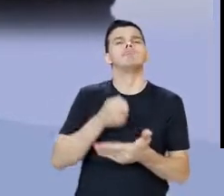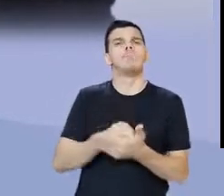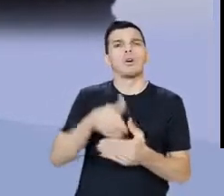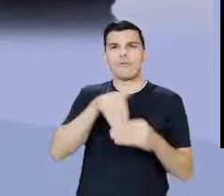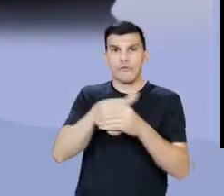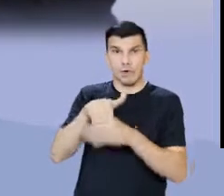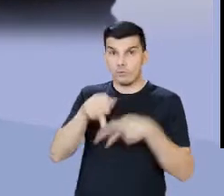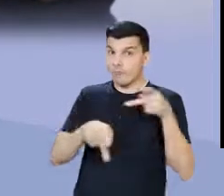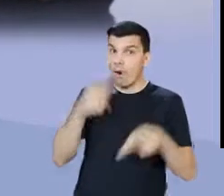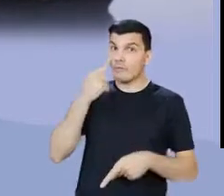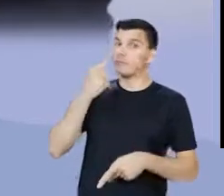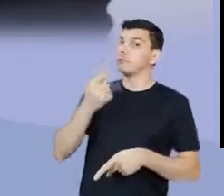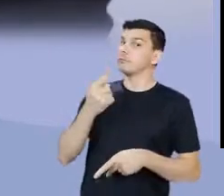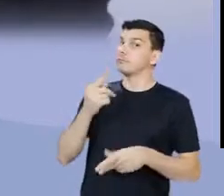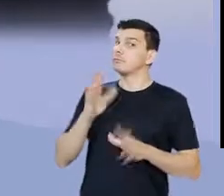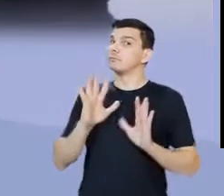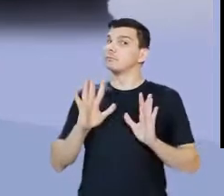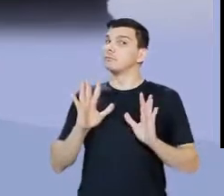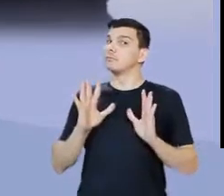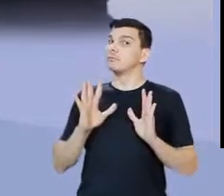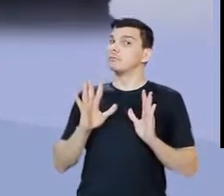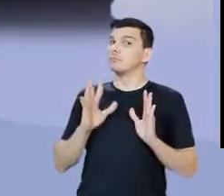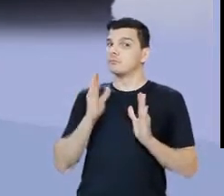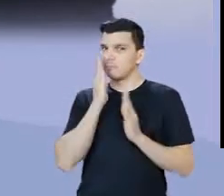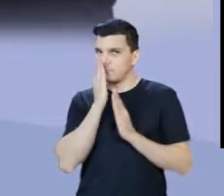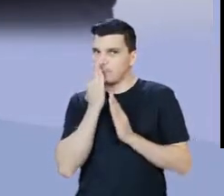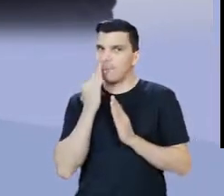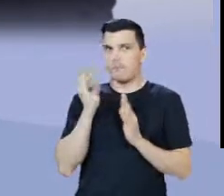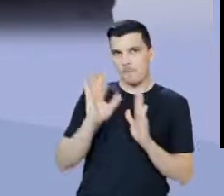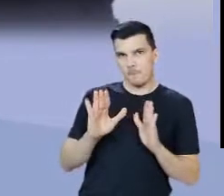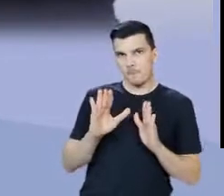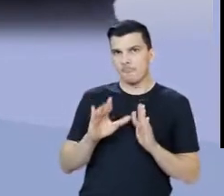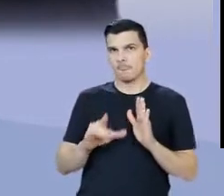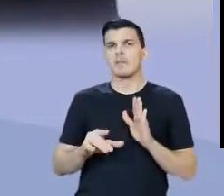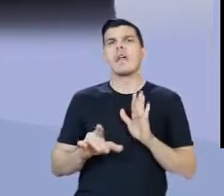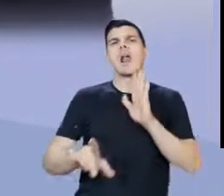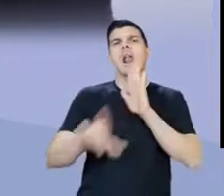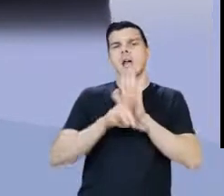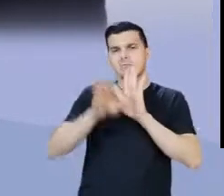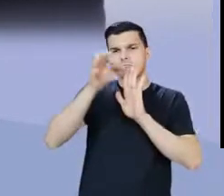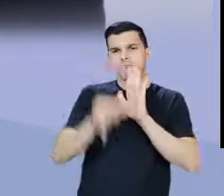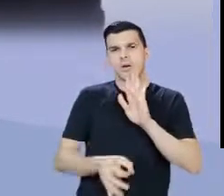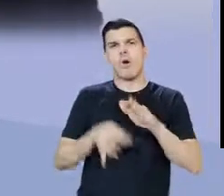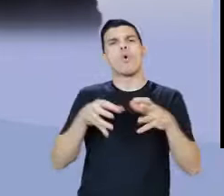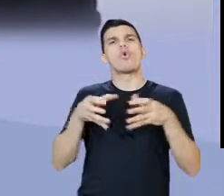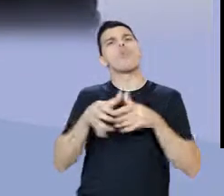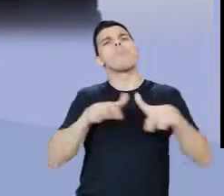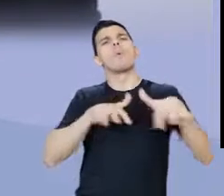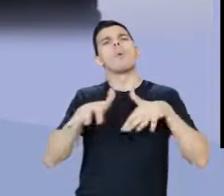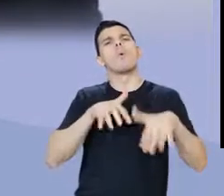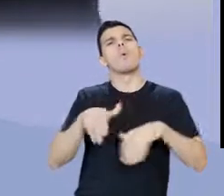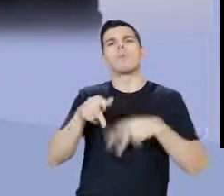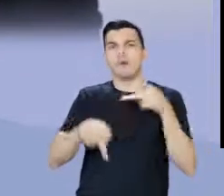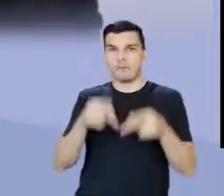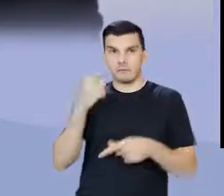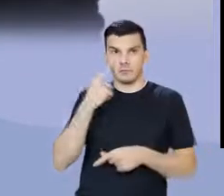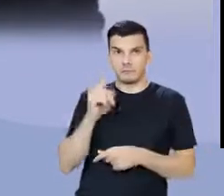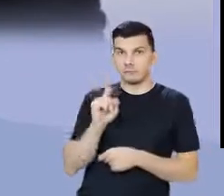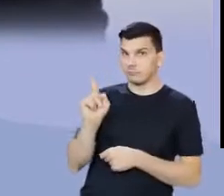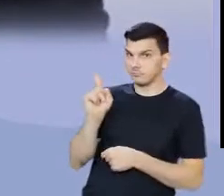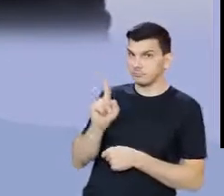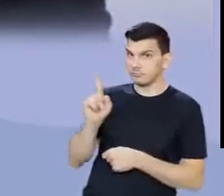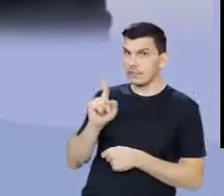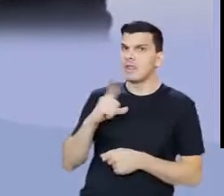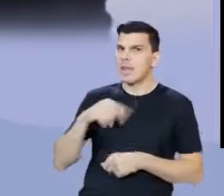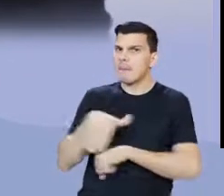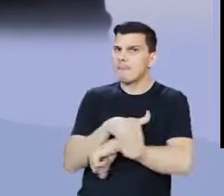Legitimidade da mobilização popular. Opa, acendeu a luz amarela. Falou de legitimidade e mobilização popular.